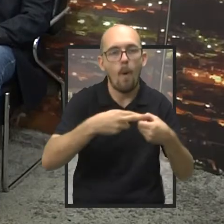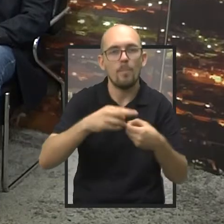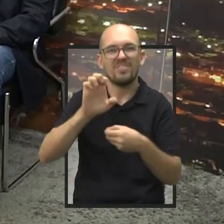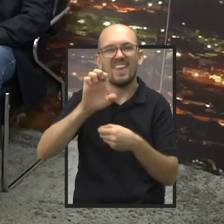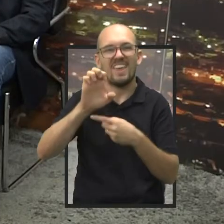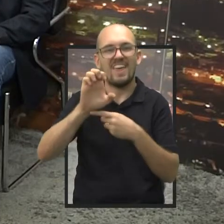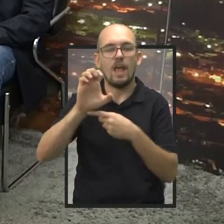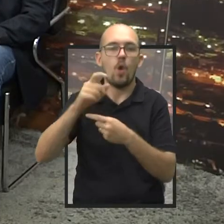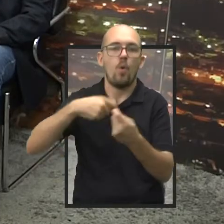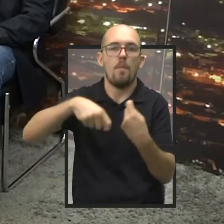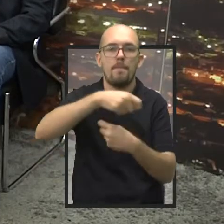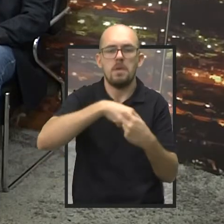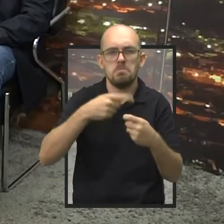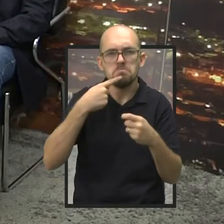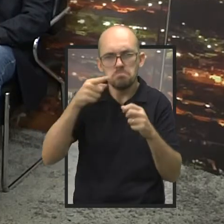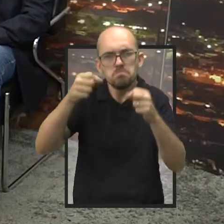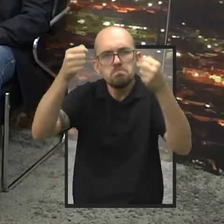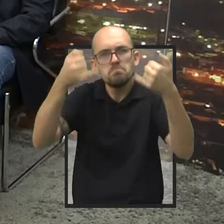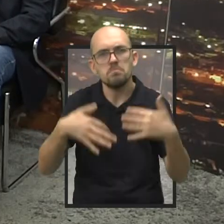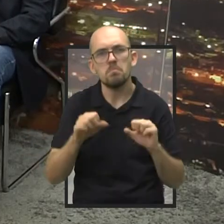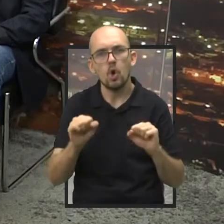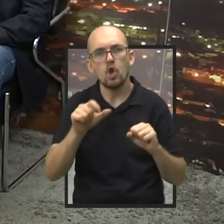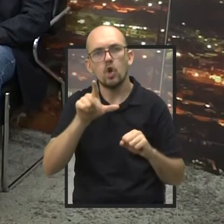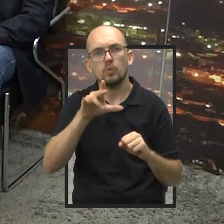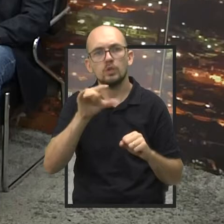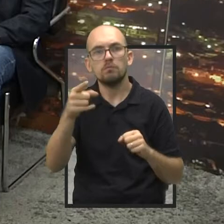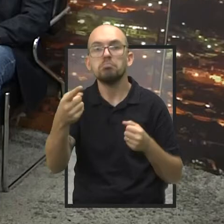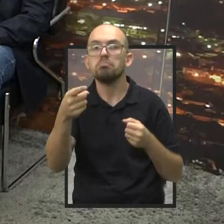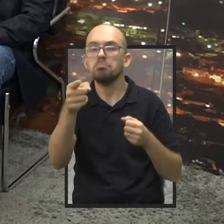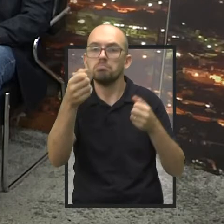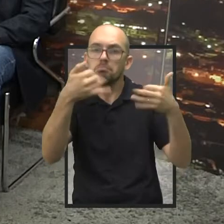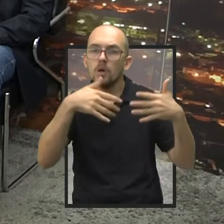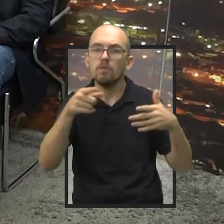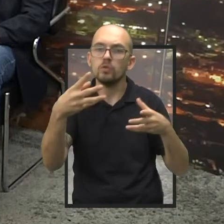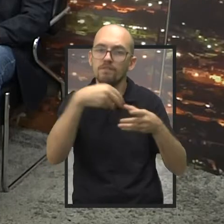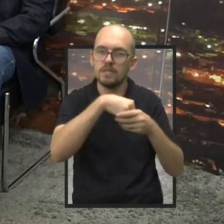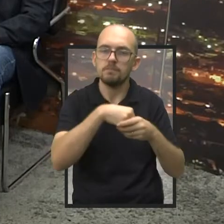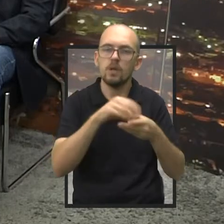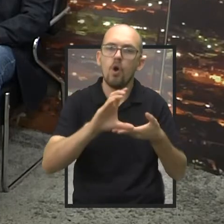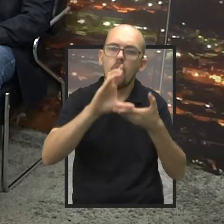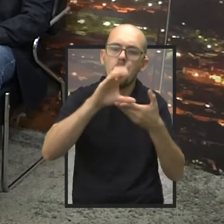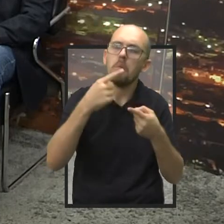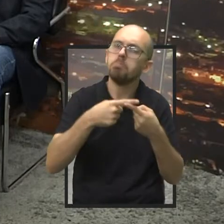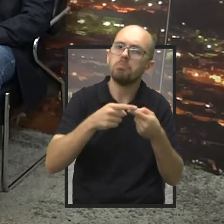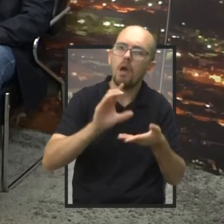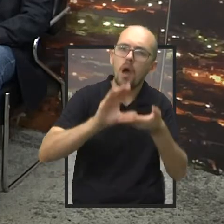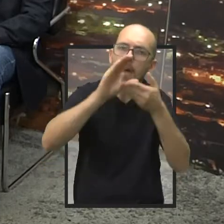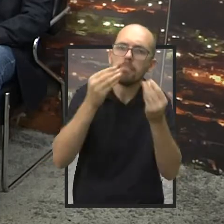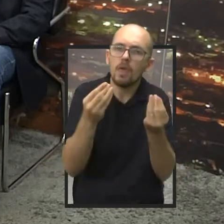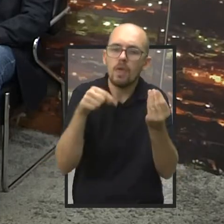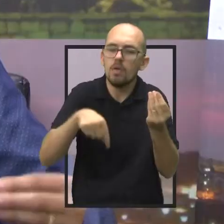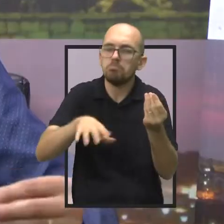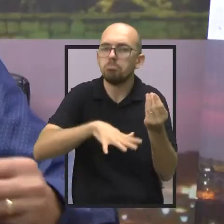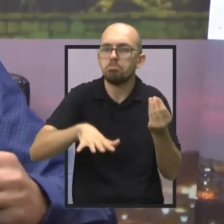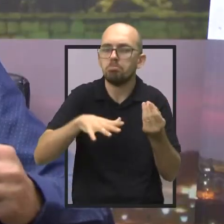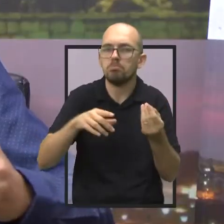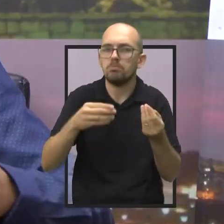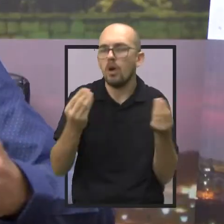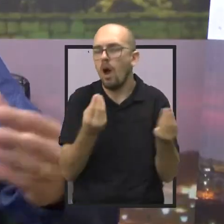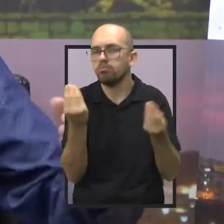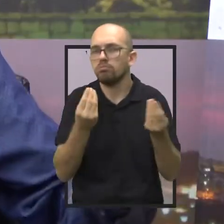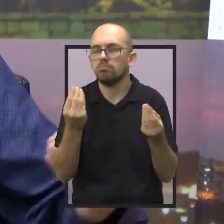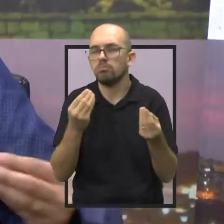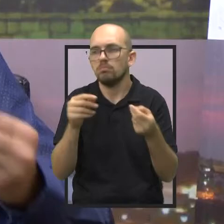pouco deste conselho, Lúcio, ao qual você faz parte, e qual a importância dele, inclusive para a nossa região, né, para